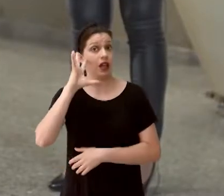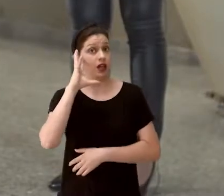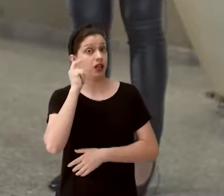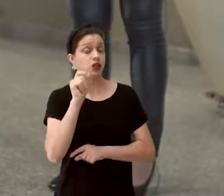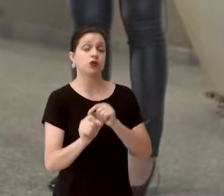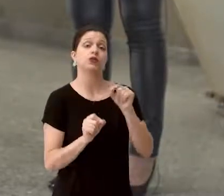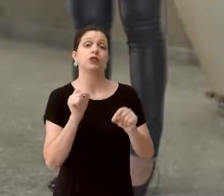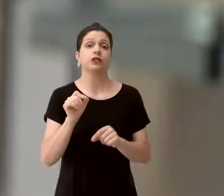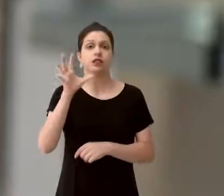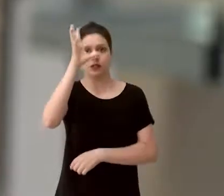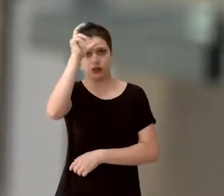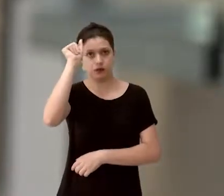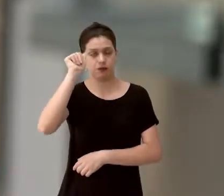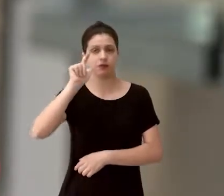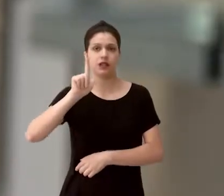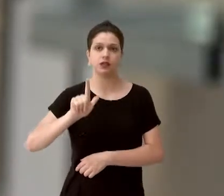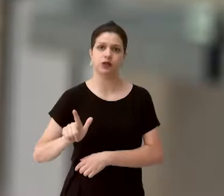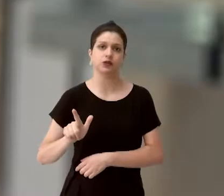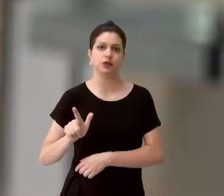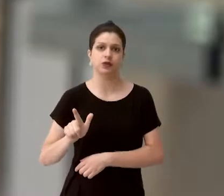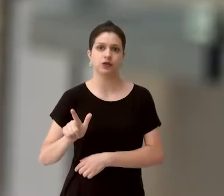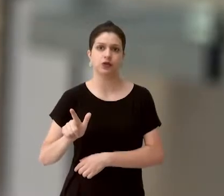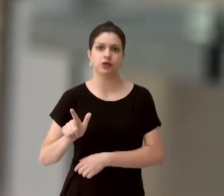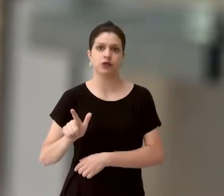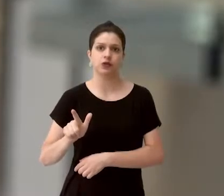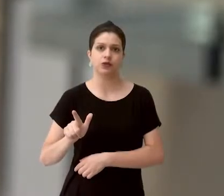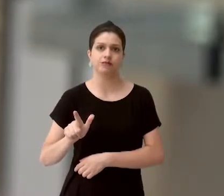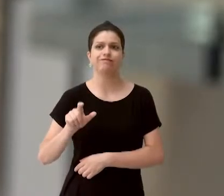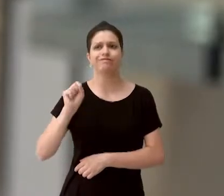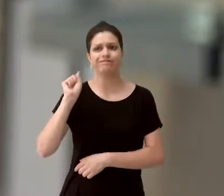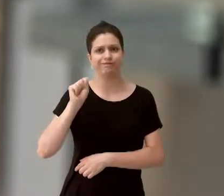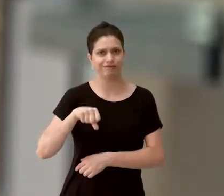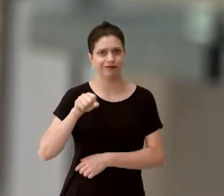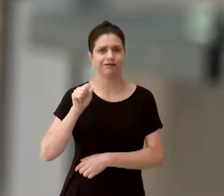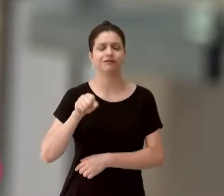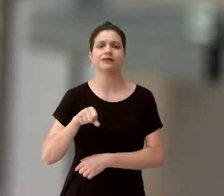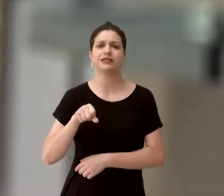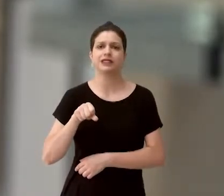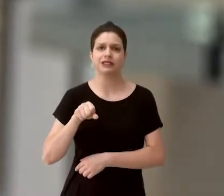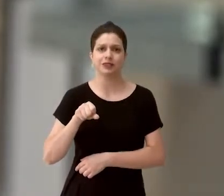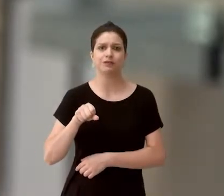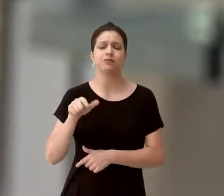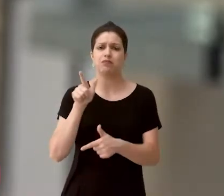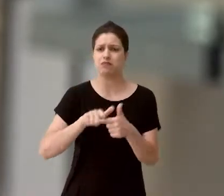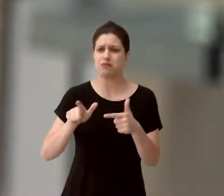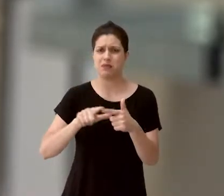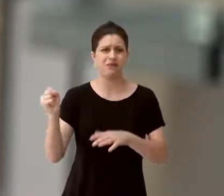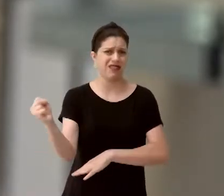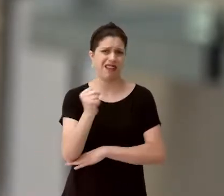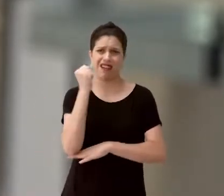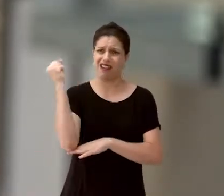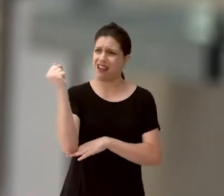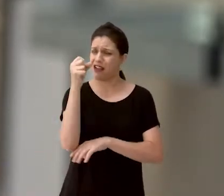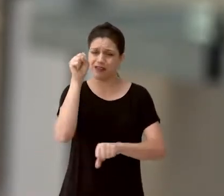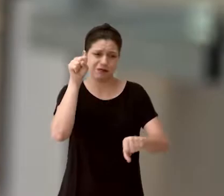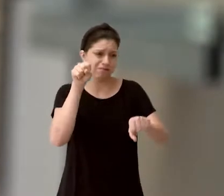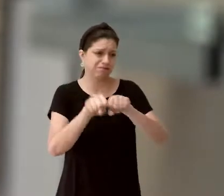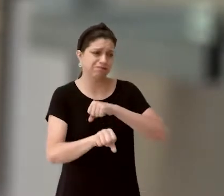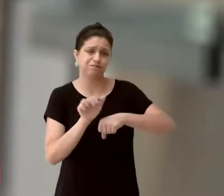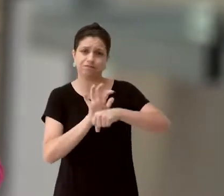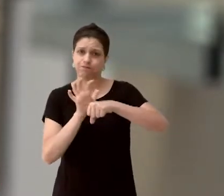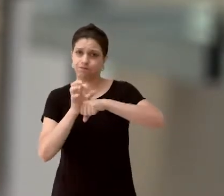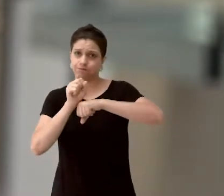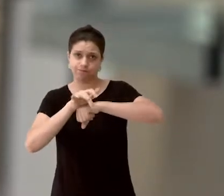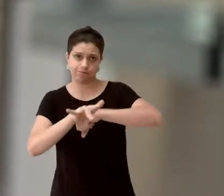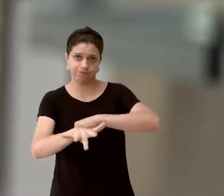por videoconferência. Ficou decidido, Mato Grosso do Sul estava em estado de calamidade pública por